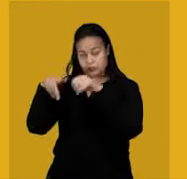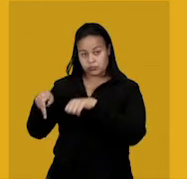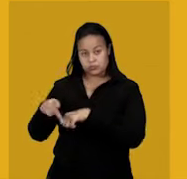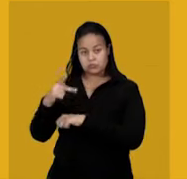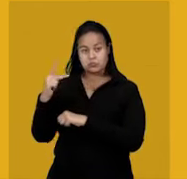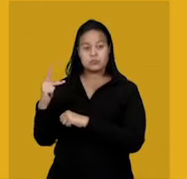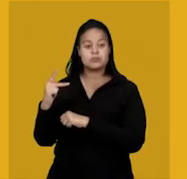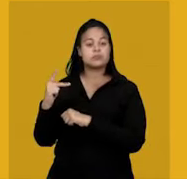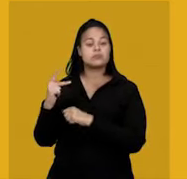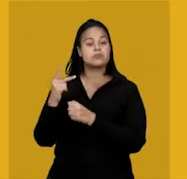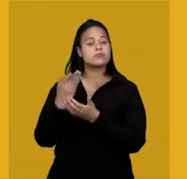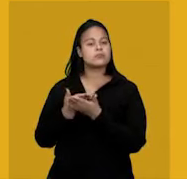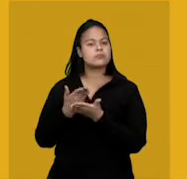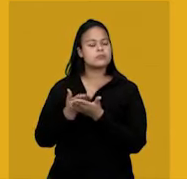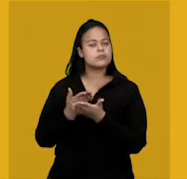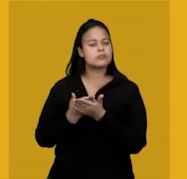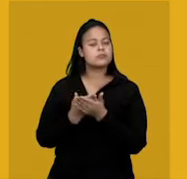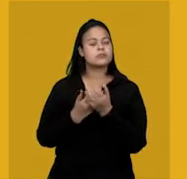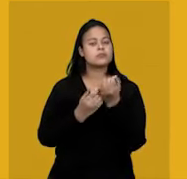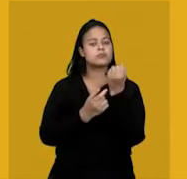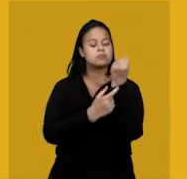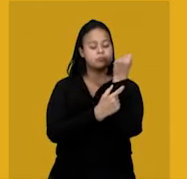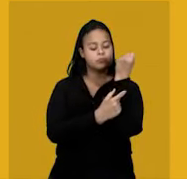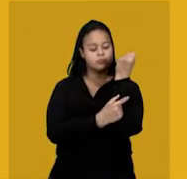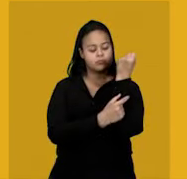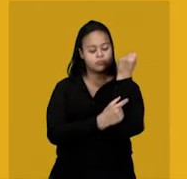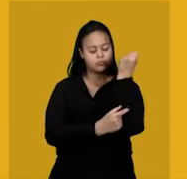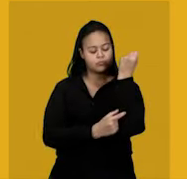aprendemos sobre gânglios e nervos.